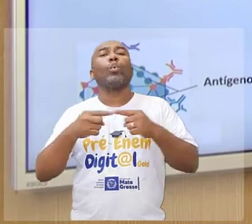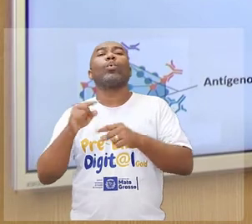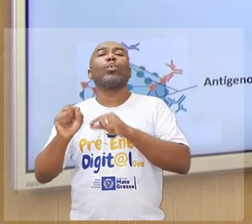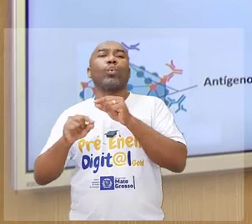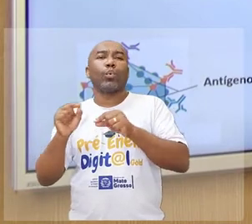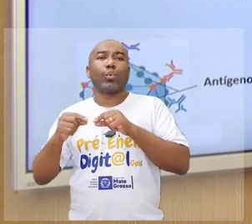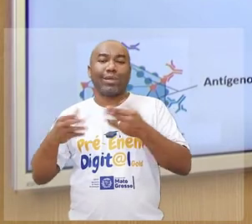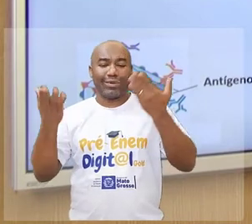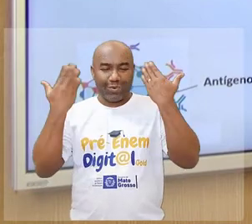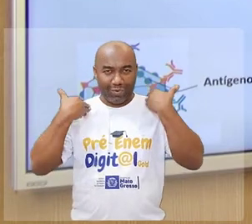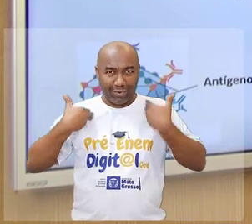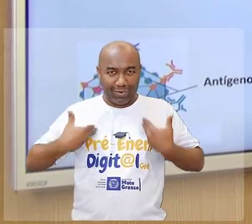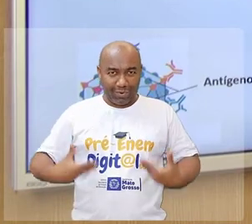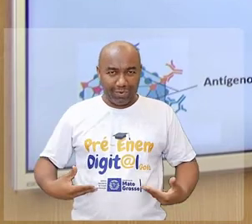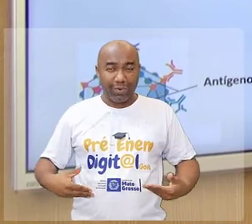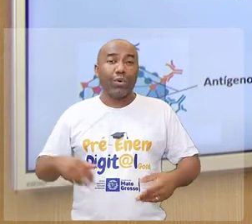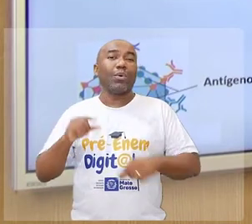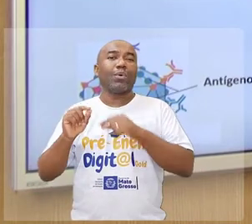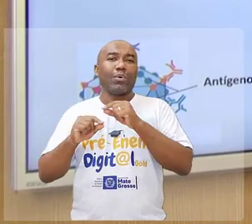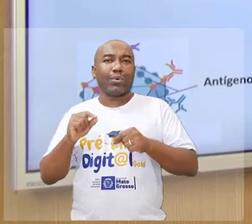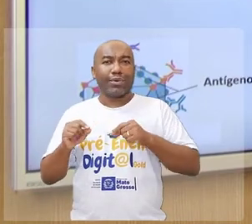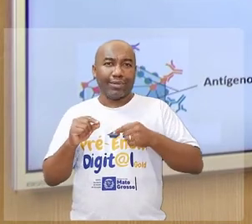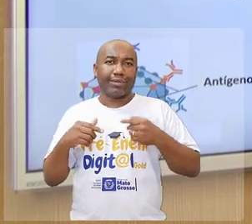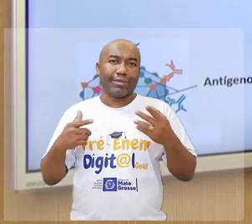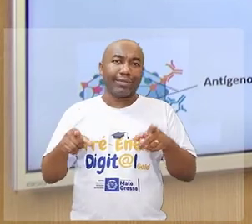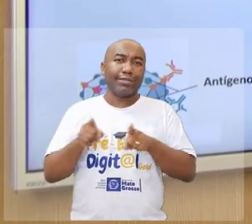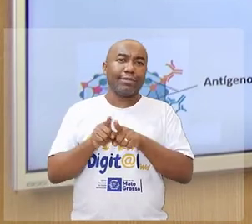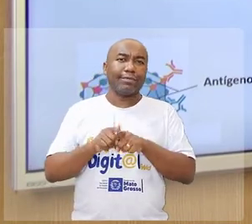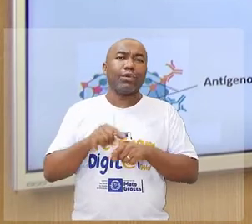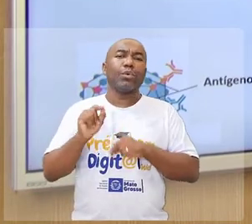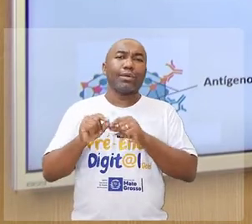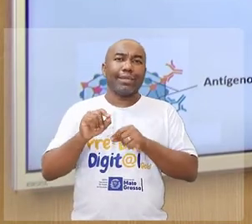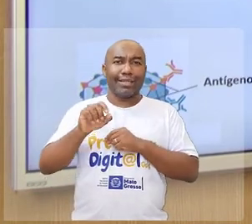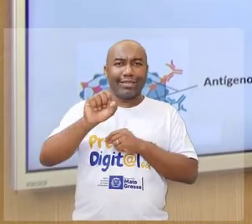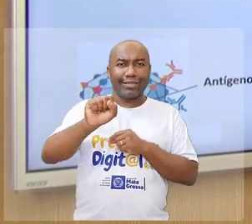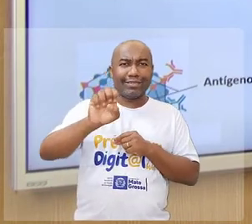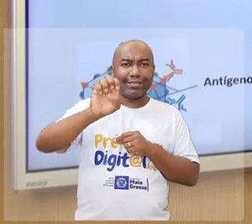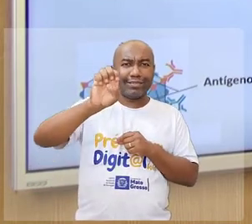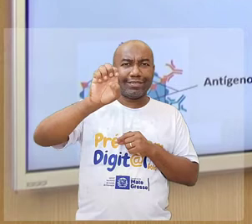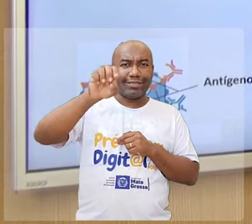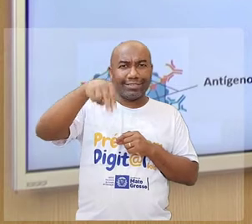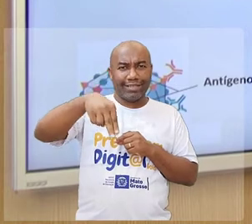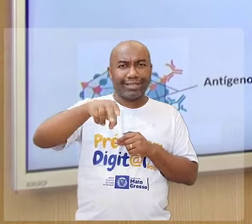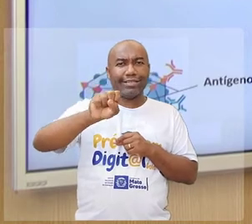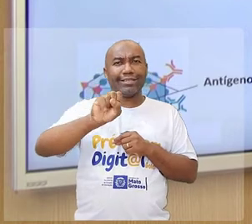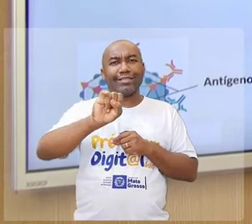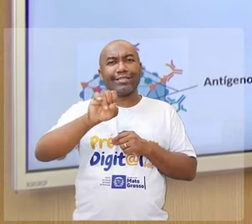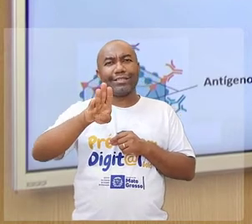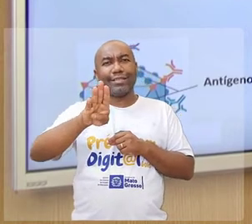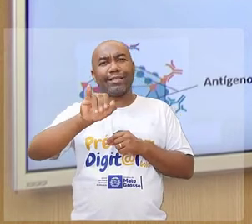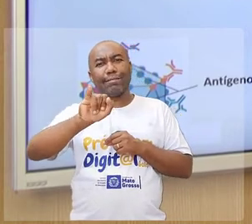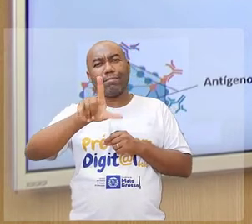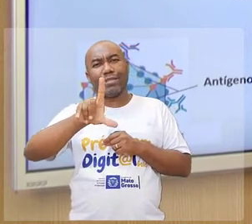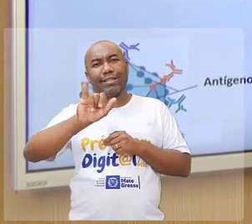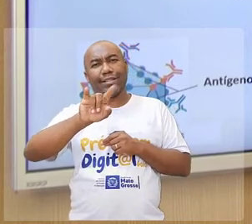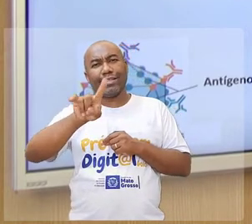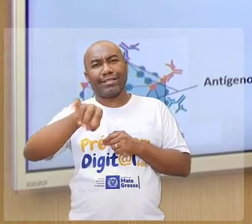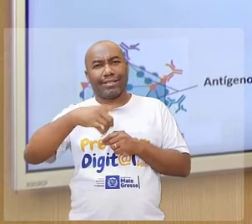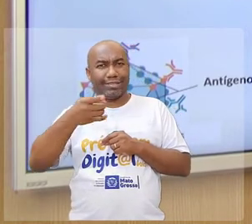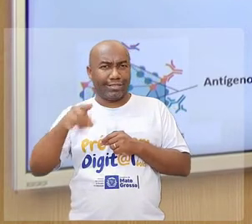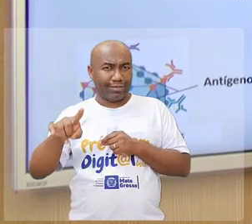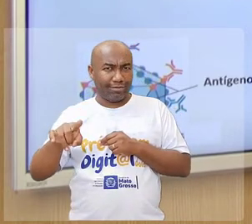sensibilizar o corpo para que ele possa combater aquele determinado